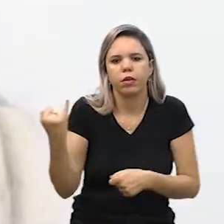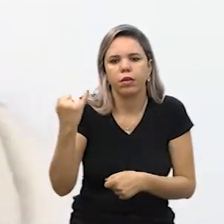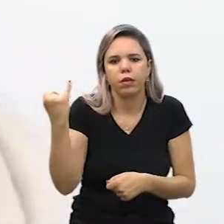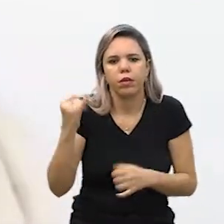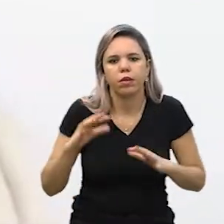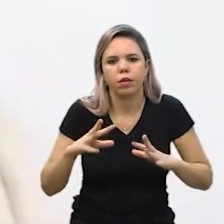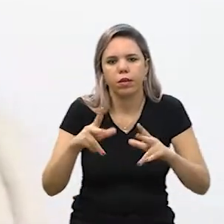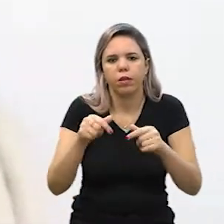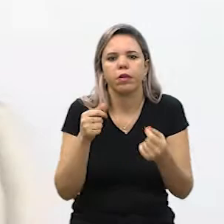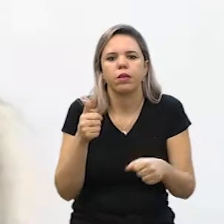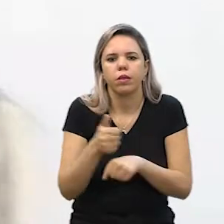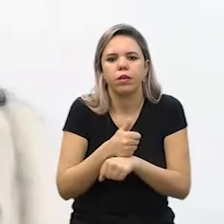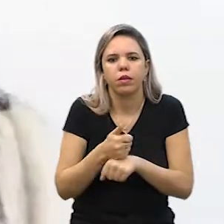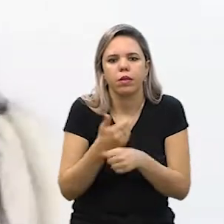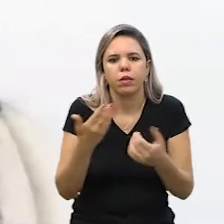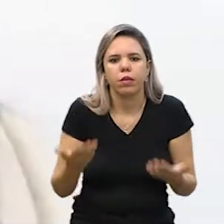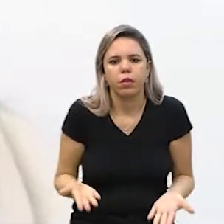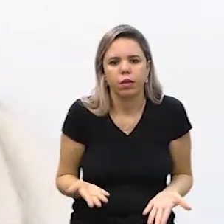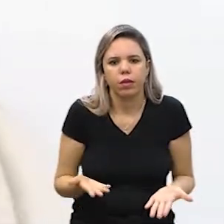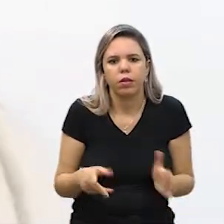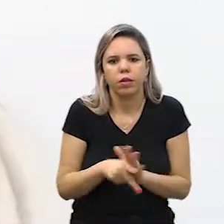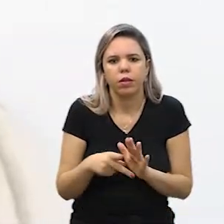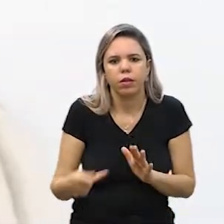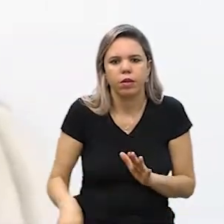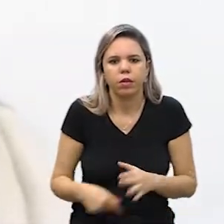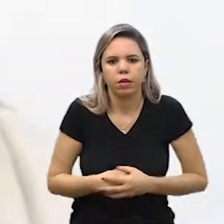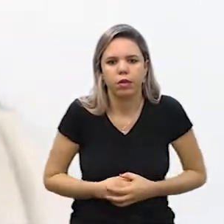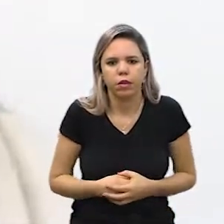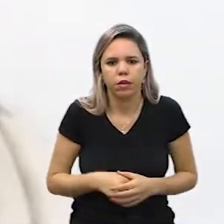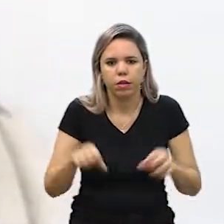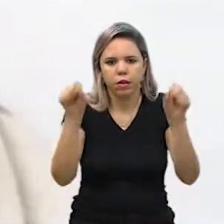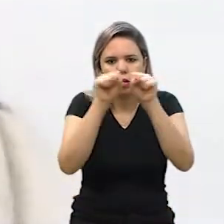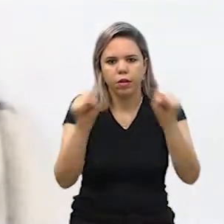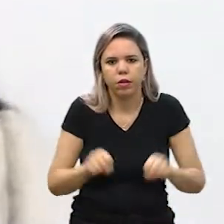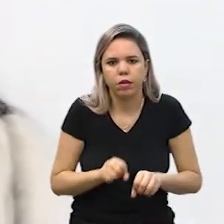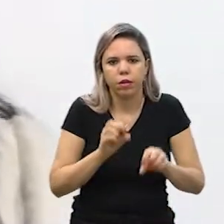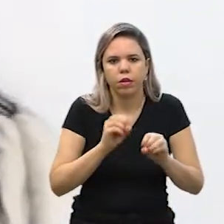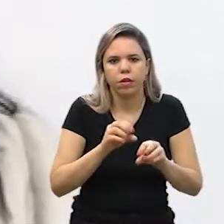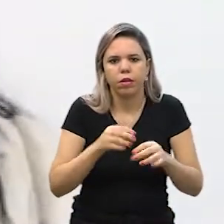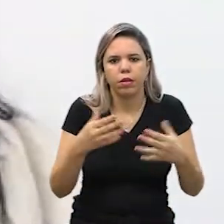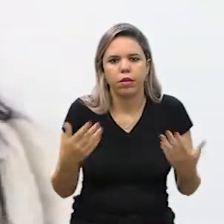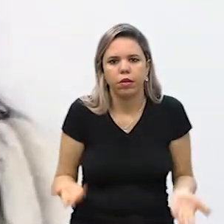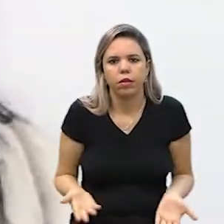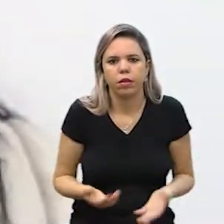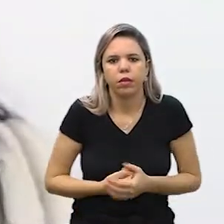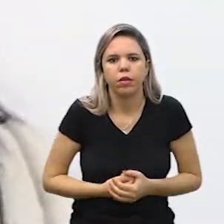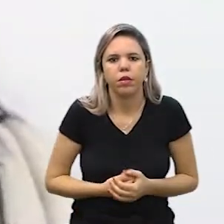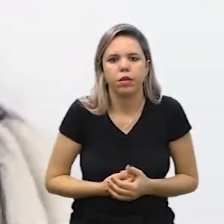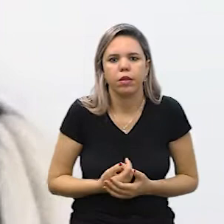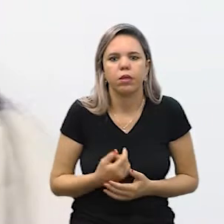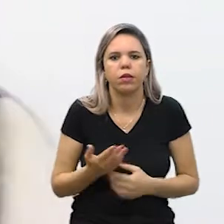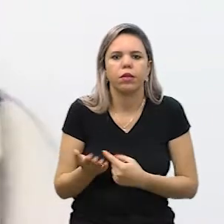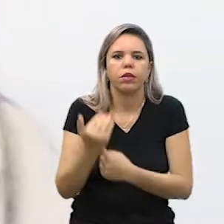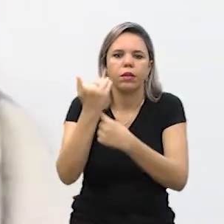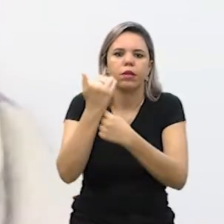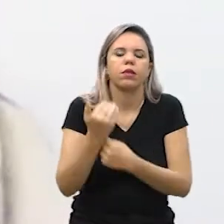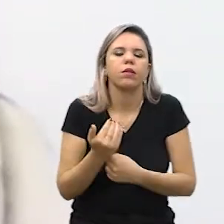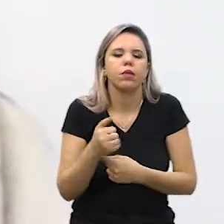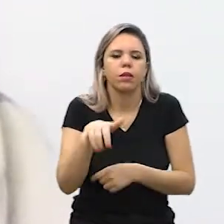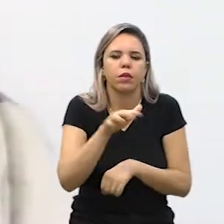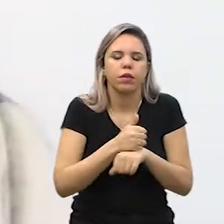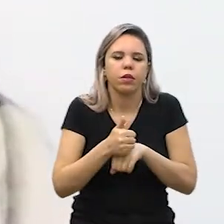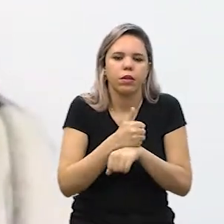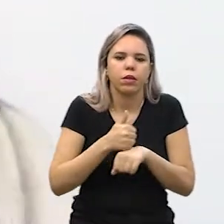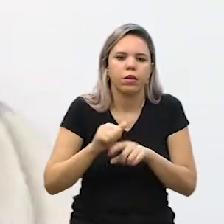em todos os segmentos, inclusive no sistema educacional, né? Os recursos tecnológicos para as áreas